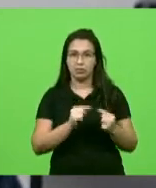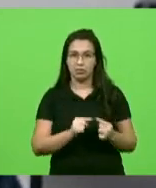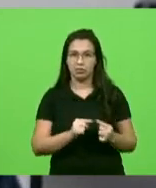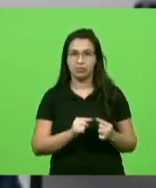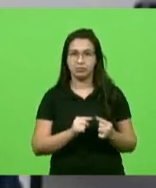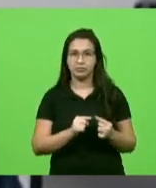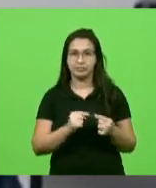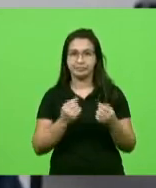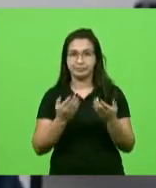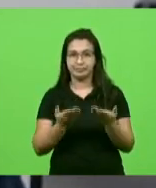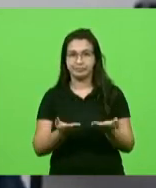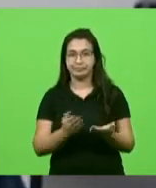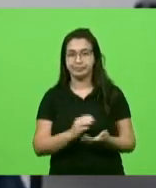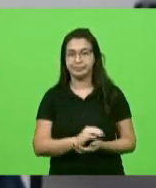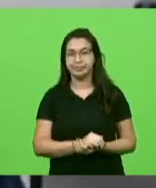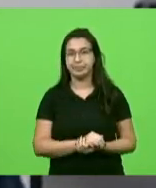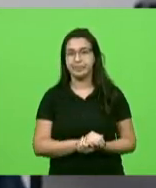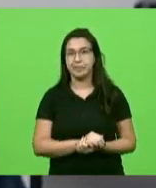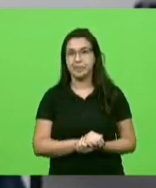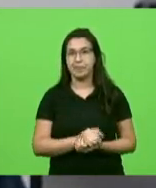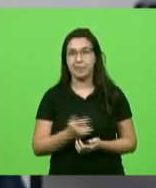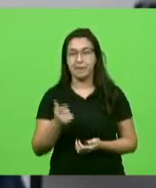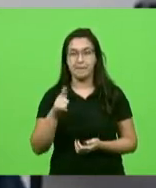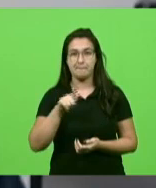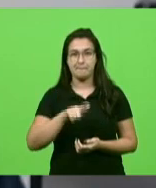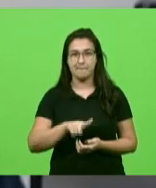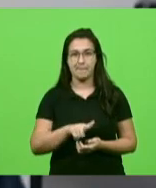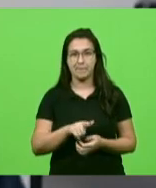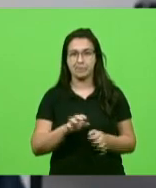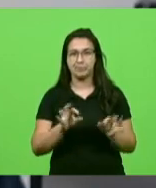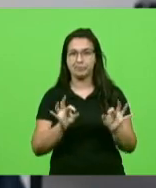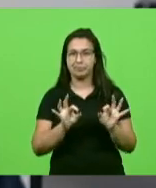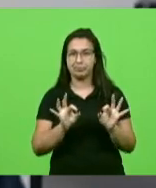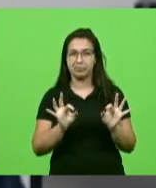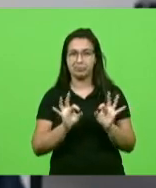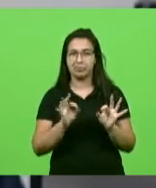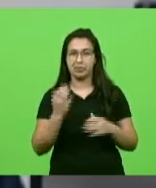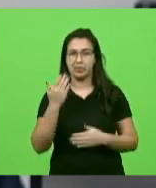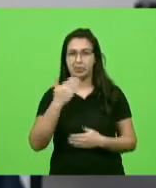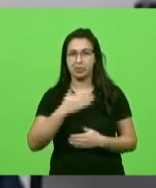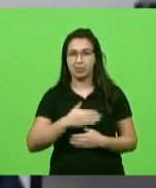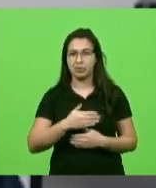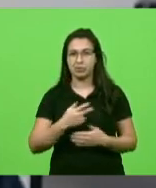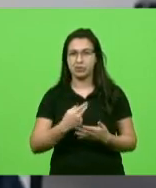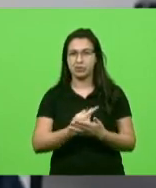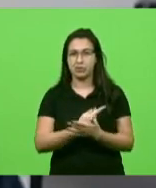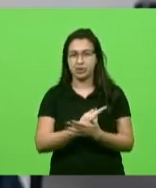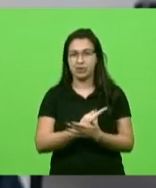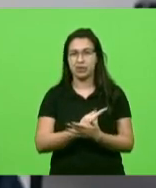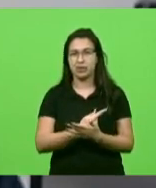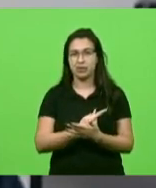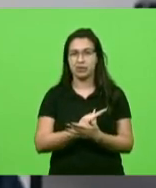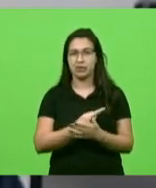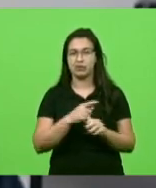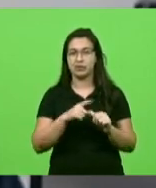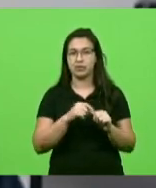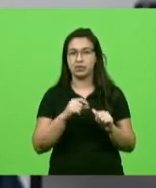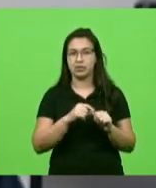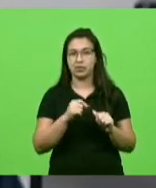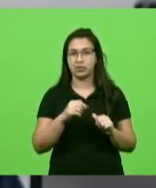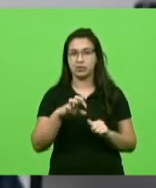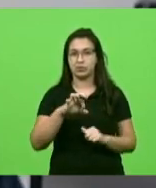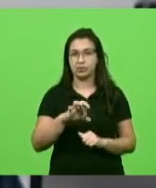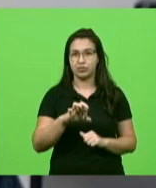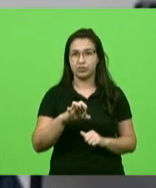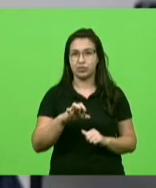com respiradores logo a meu sentir não está evidenciada a prática de qualquer conduta que se amolda ao previsto o artigo